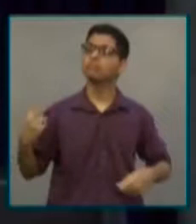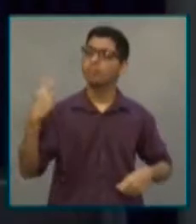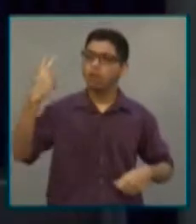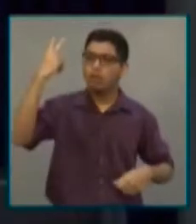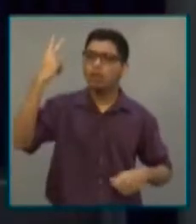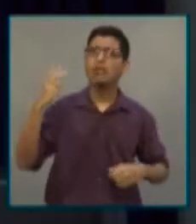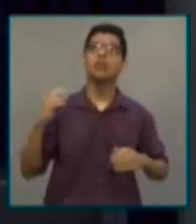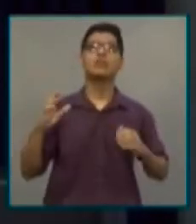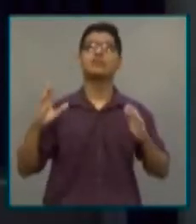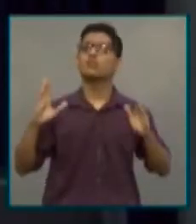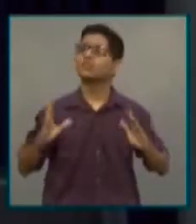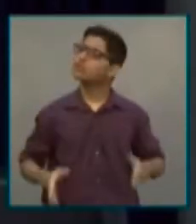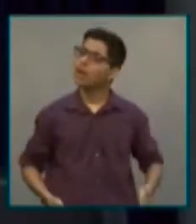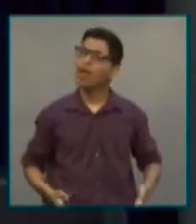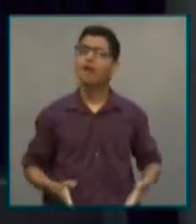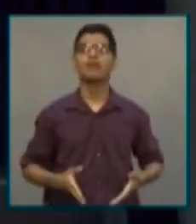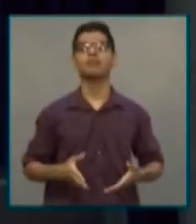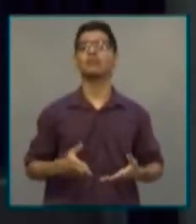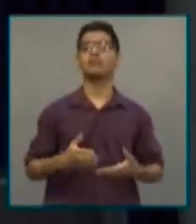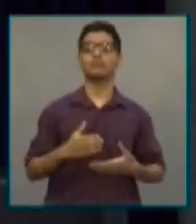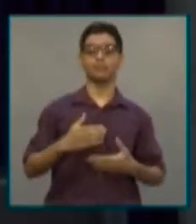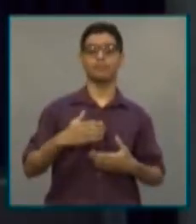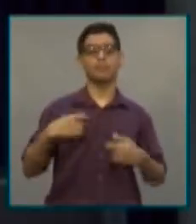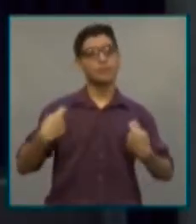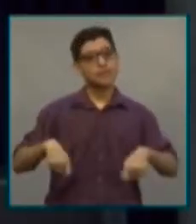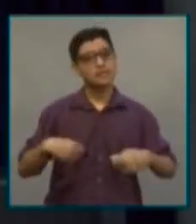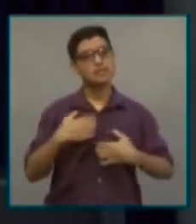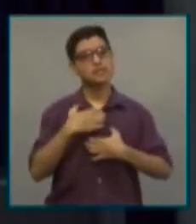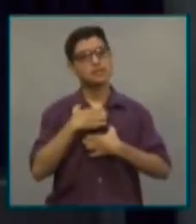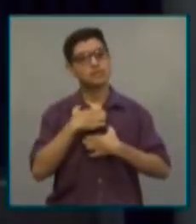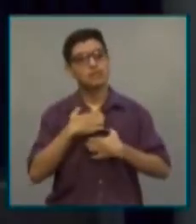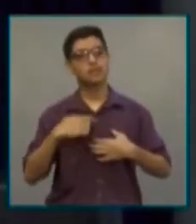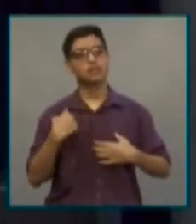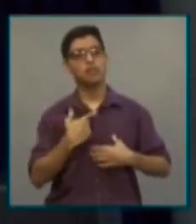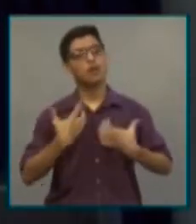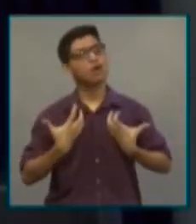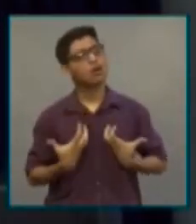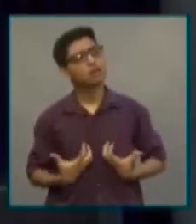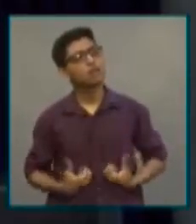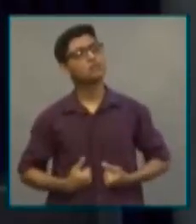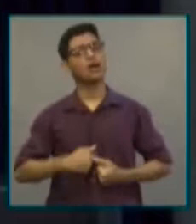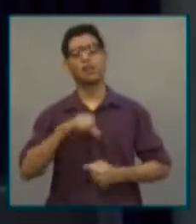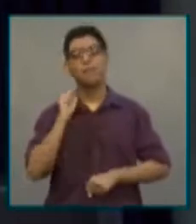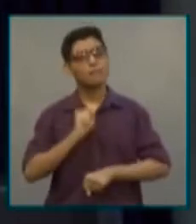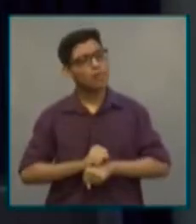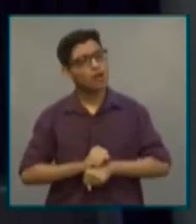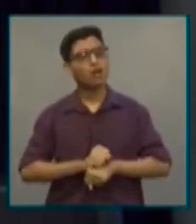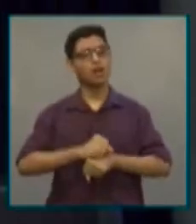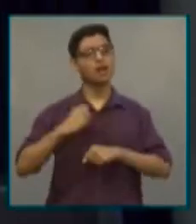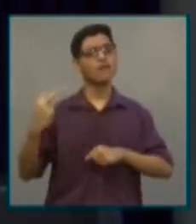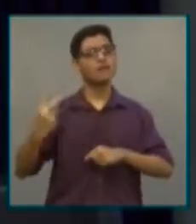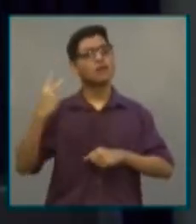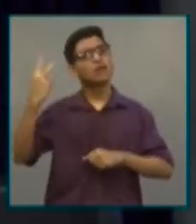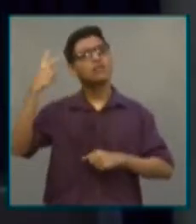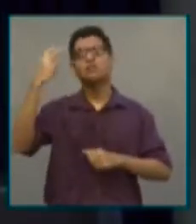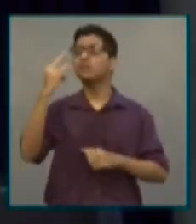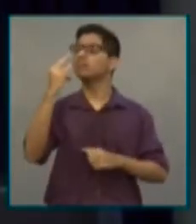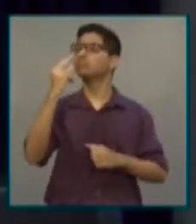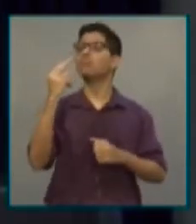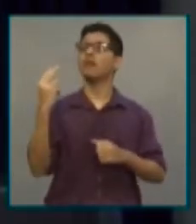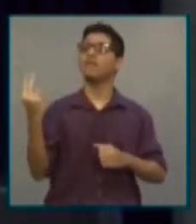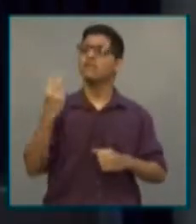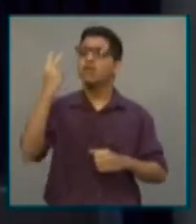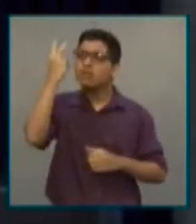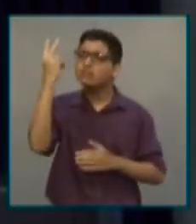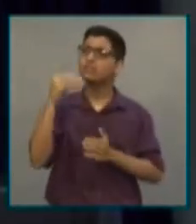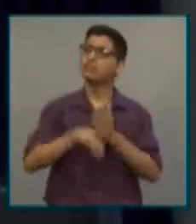a defesa intransigente das nossas prerrogativas. Chega de desvalorização e de desrespeito. Chega! Nós precisamos de